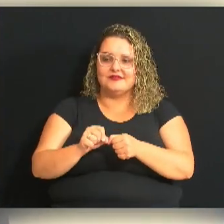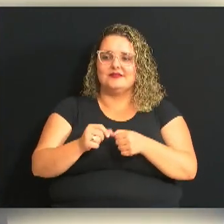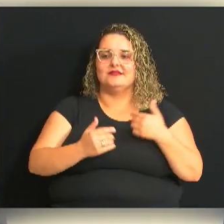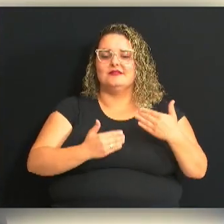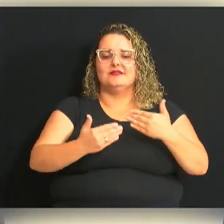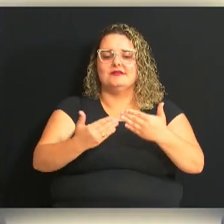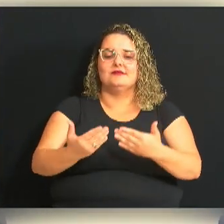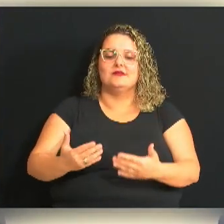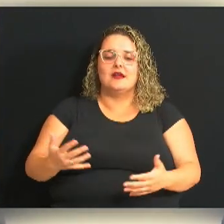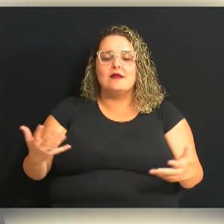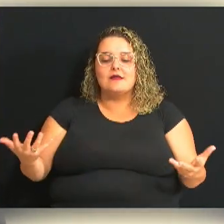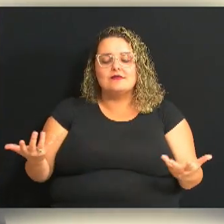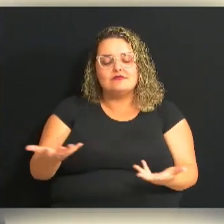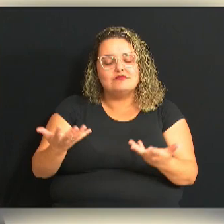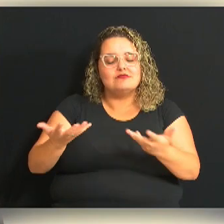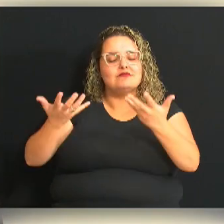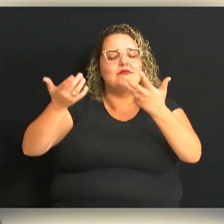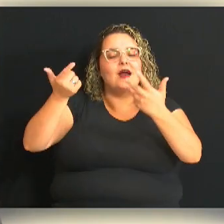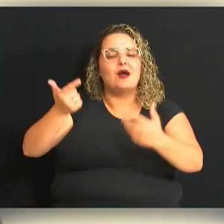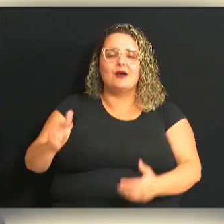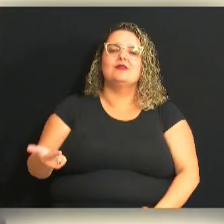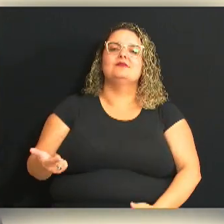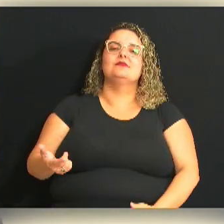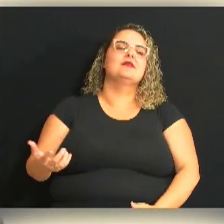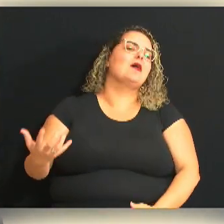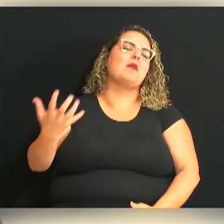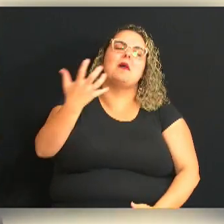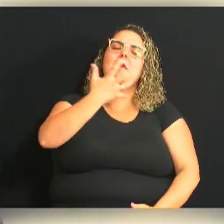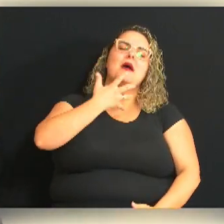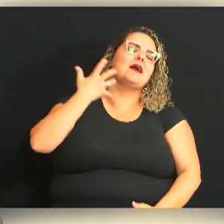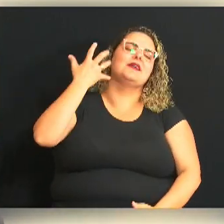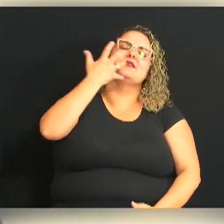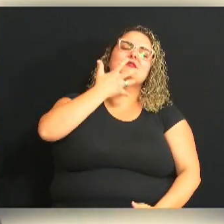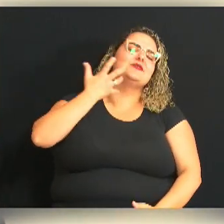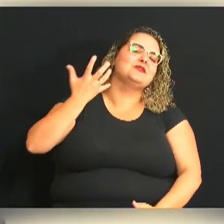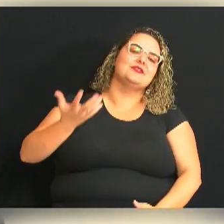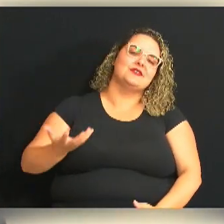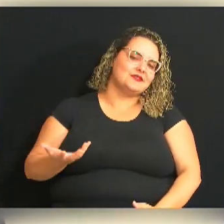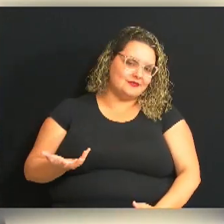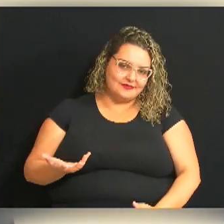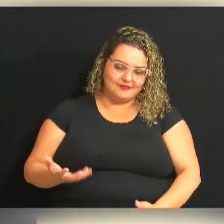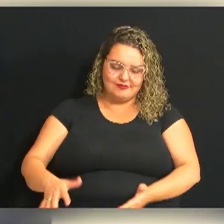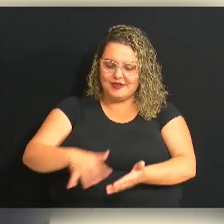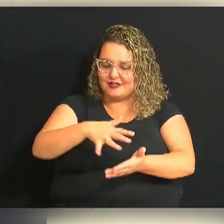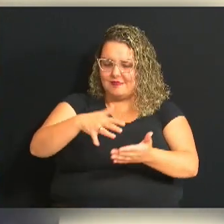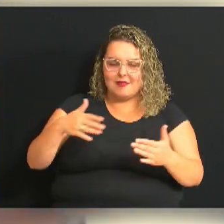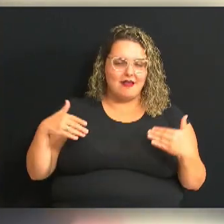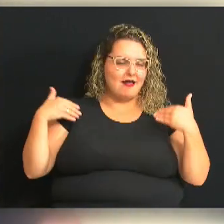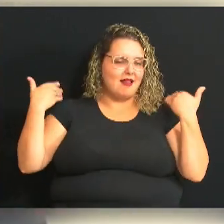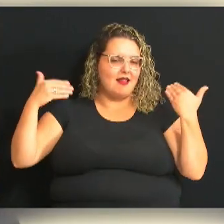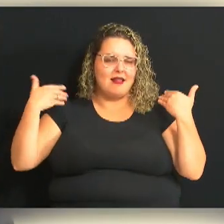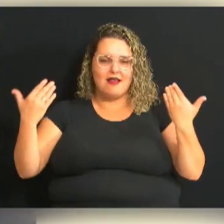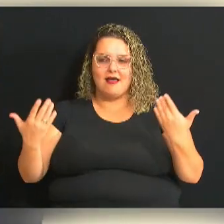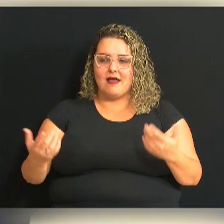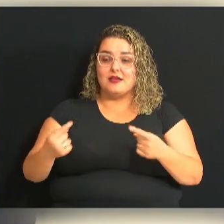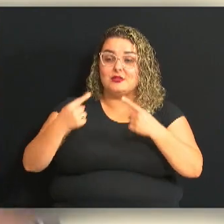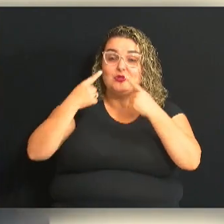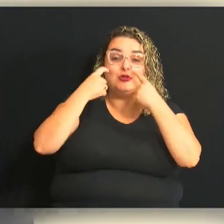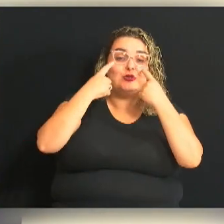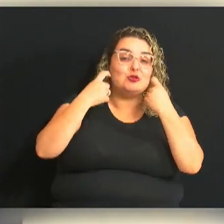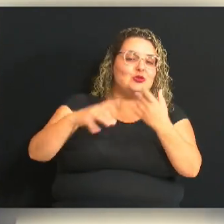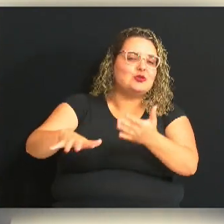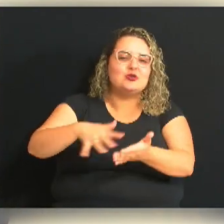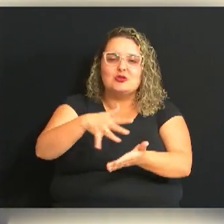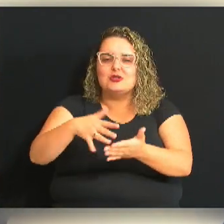manter viva essa, que é uma paixão, né? O samba é alegria, o samba, a gente chora com o samba, a